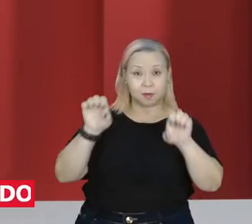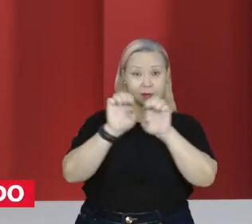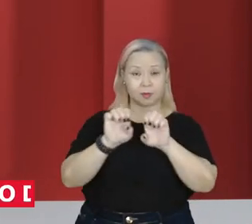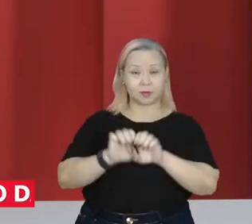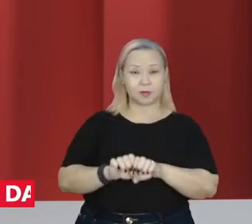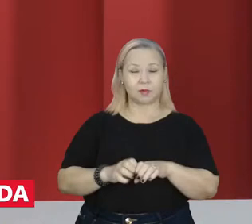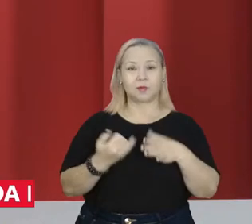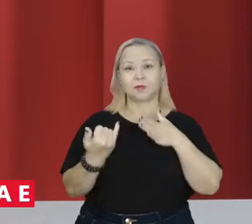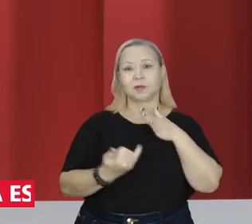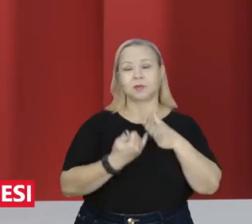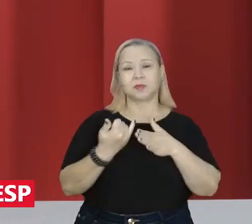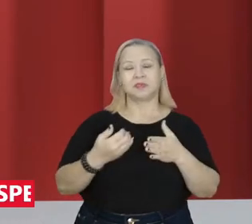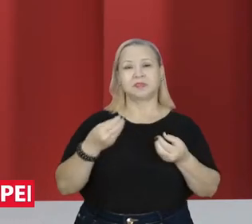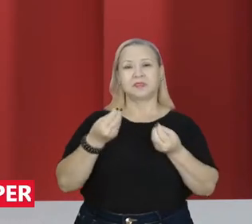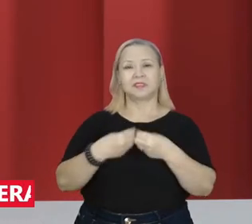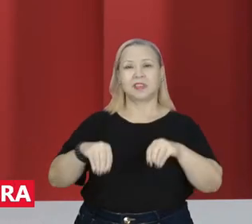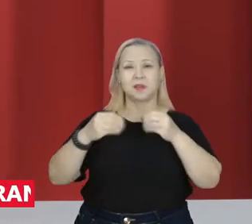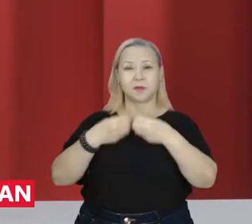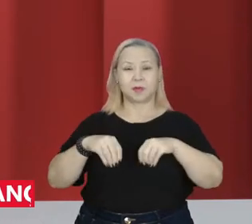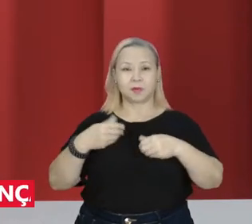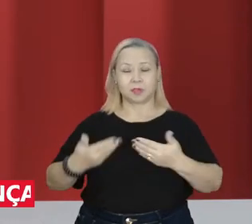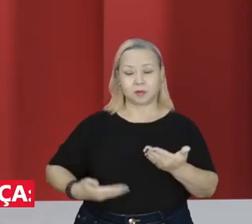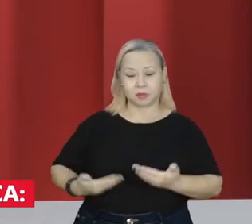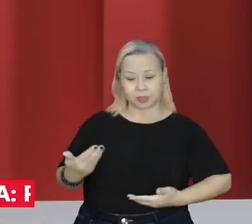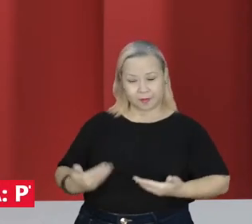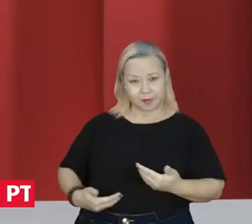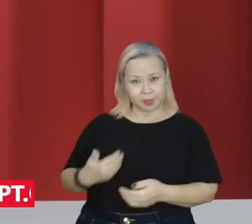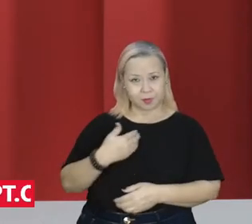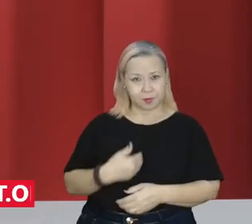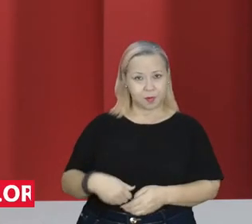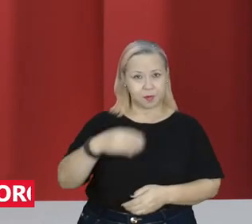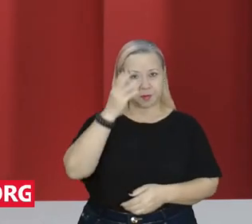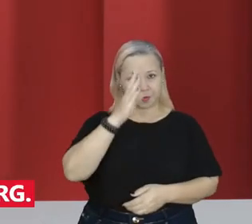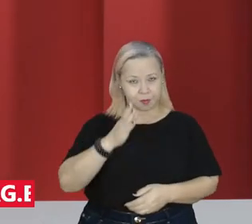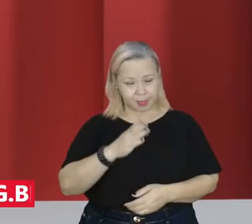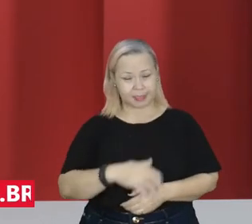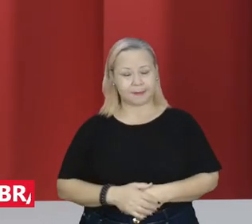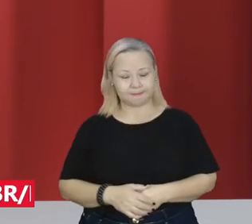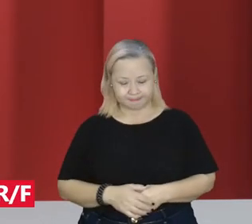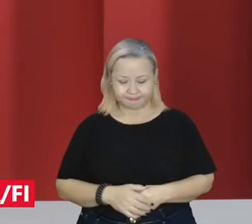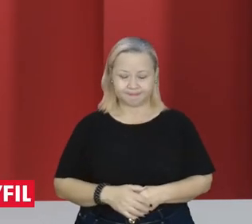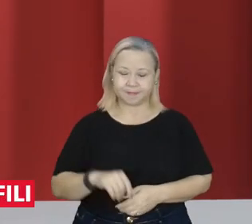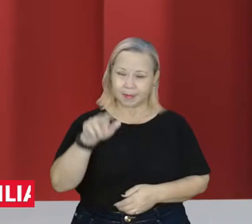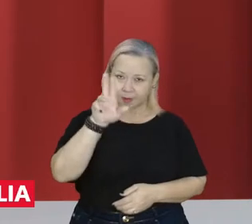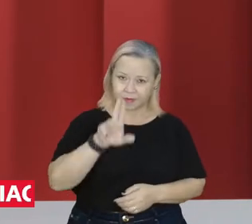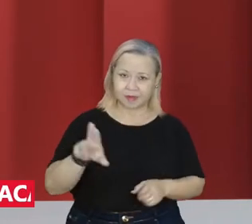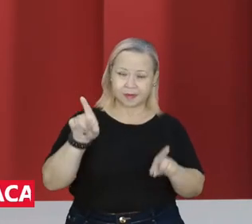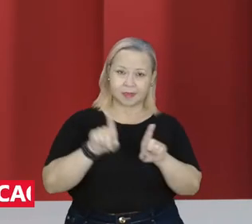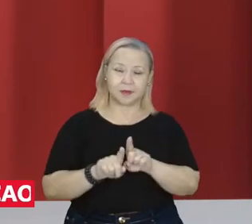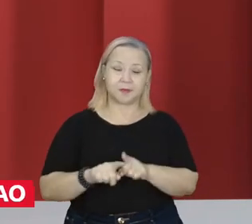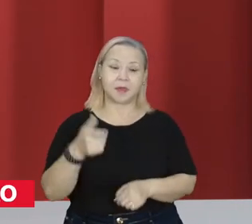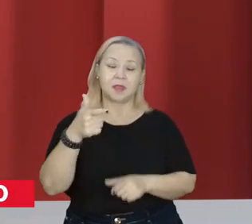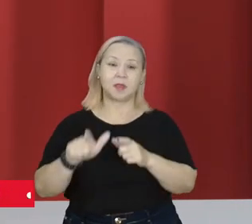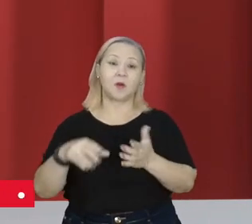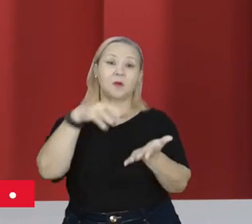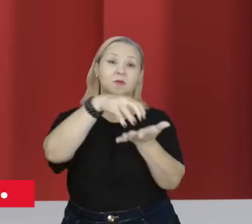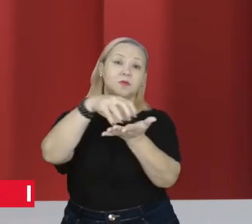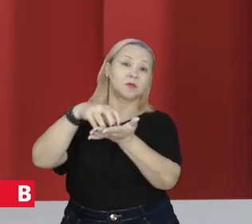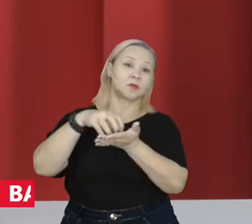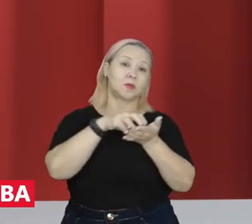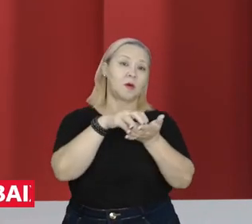institucional e desestabilização do serviço público, né? Dos servidores públicos, das universidades e outros órgãos